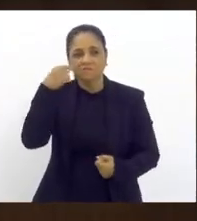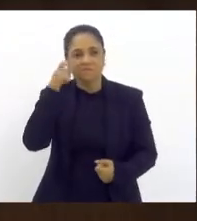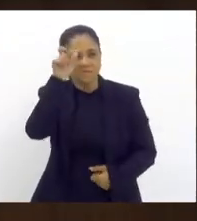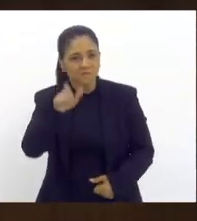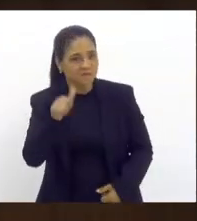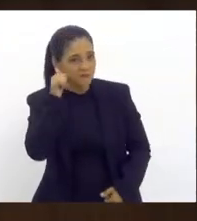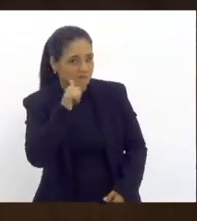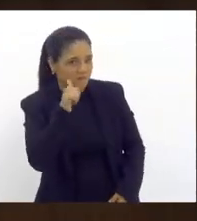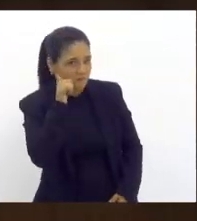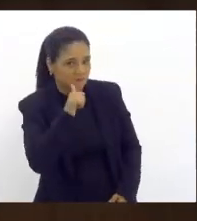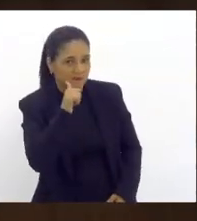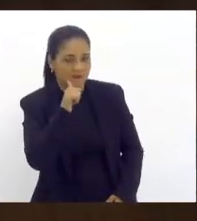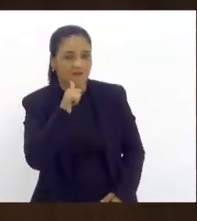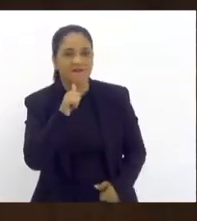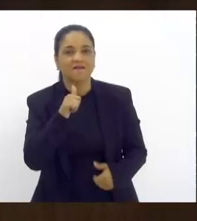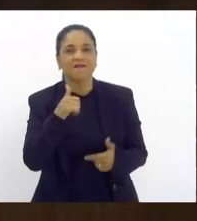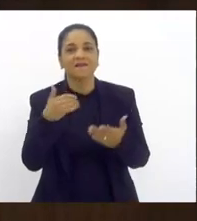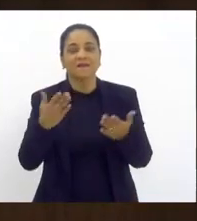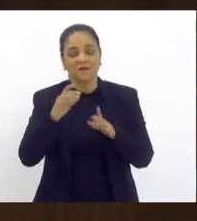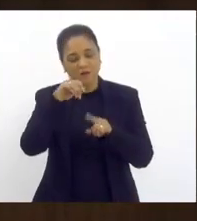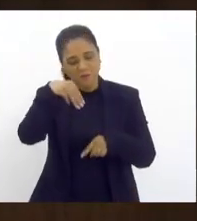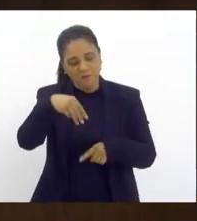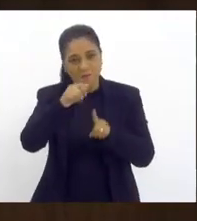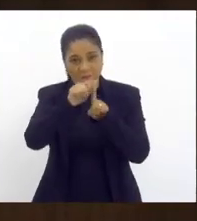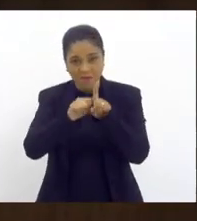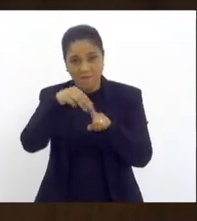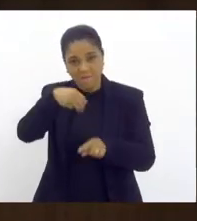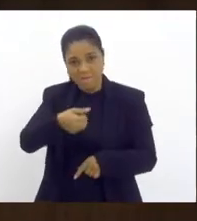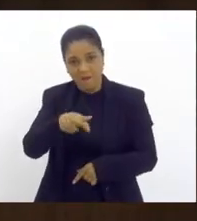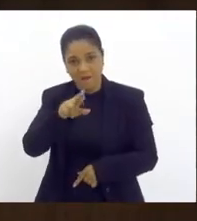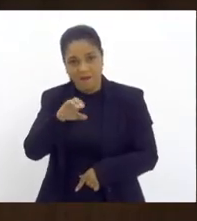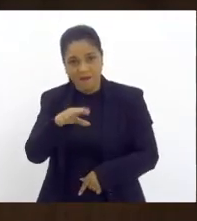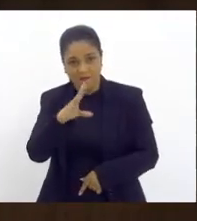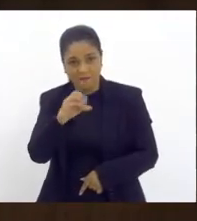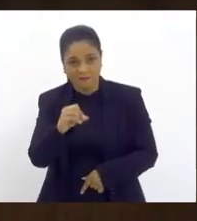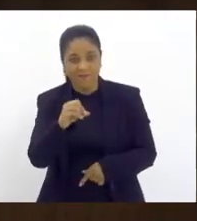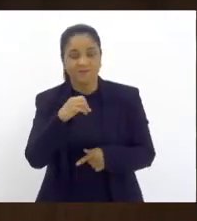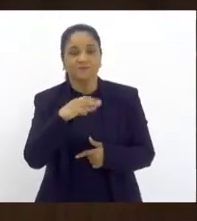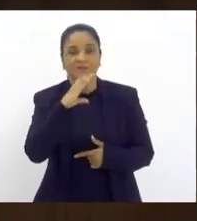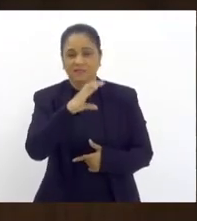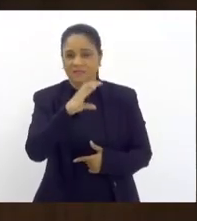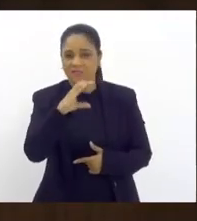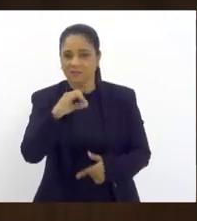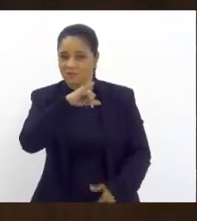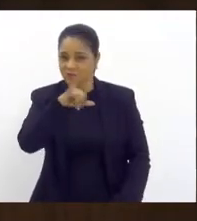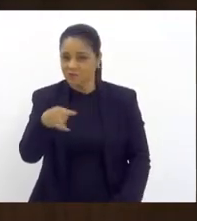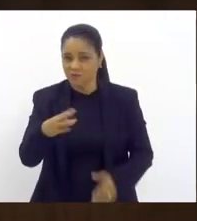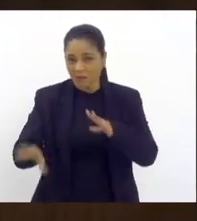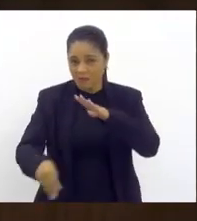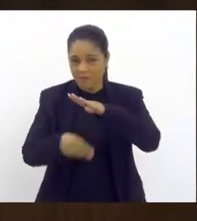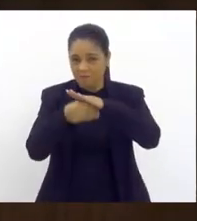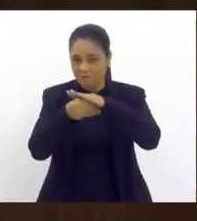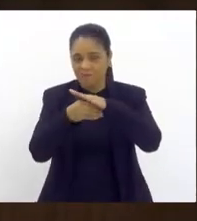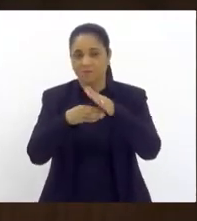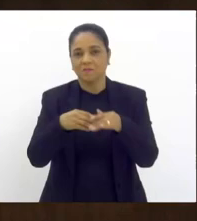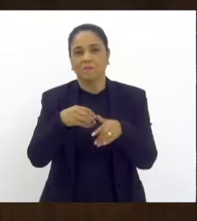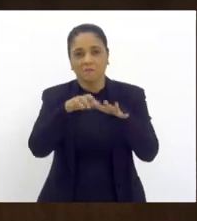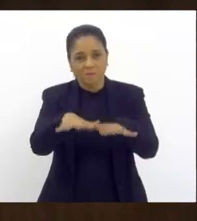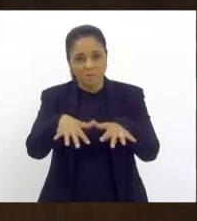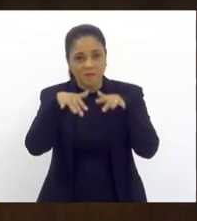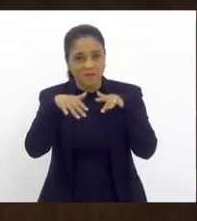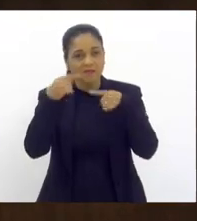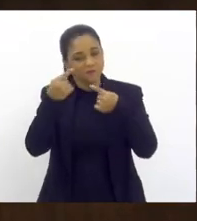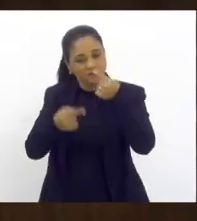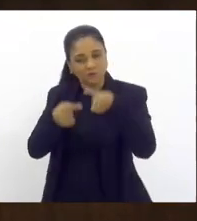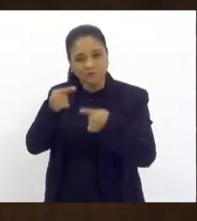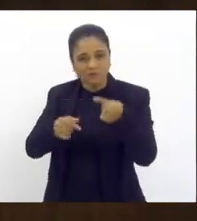Então, muito meritório, sobretudo no mês de março. O parecer da CCJ, as emendas de plenário, depois da discussão com as deputadas